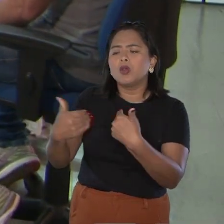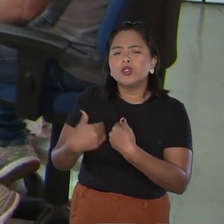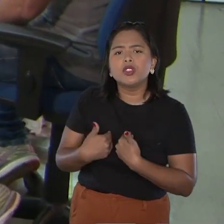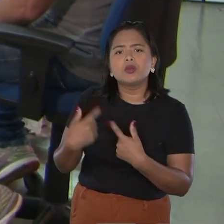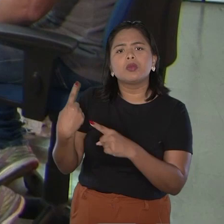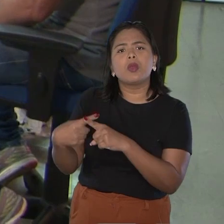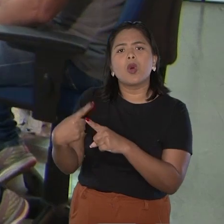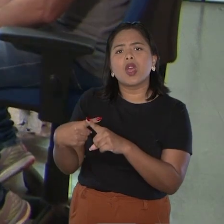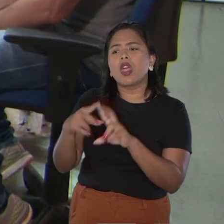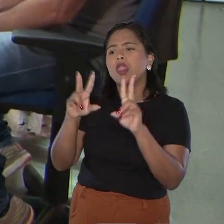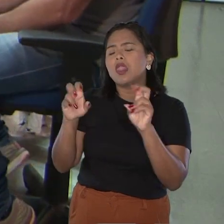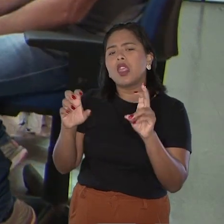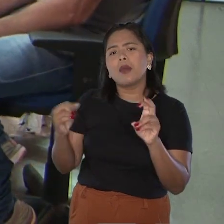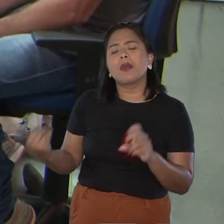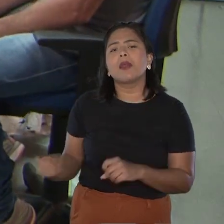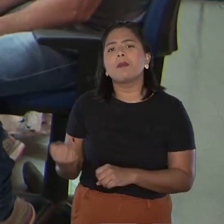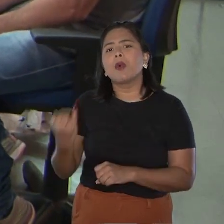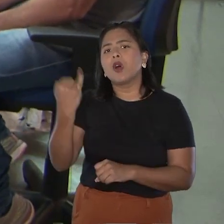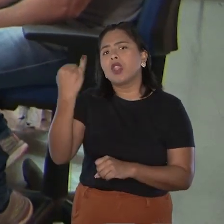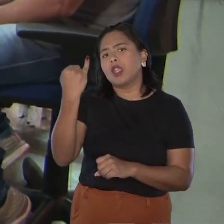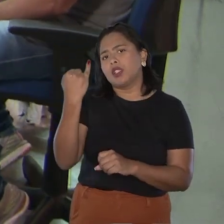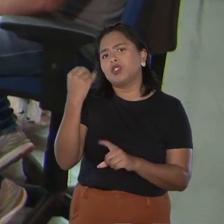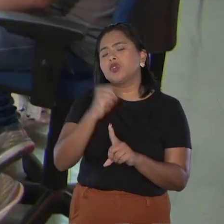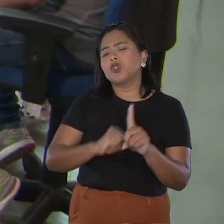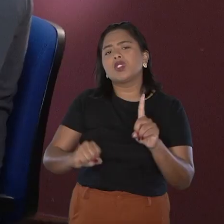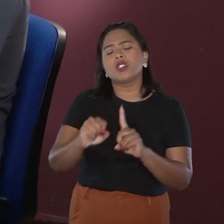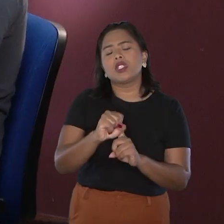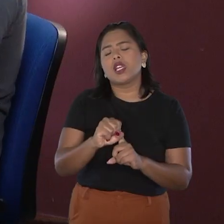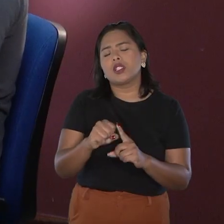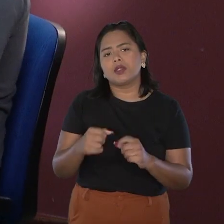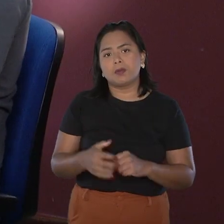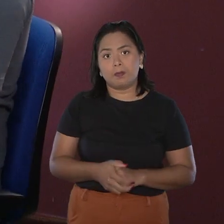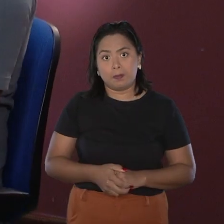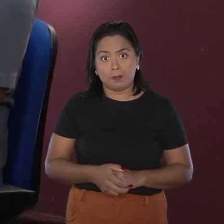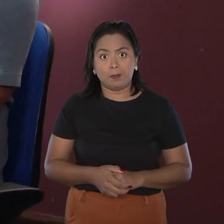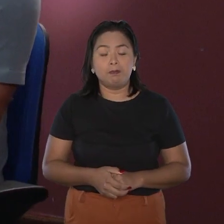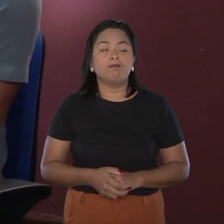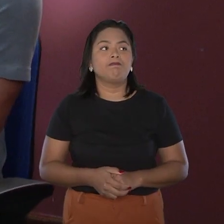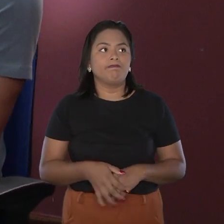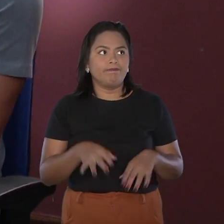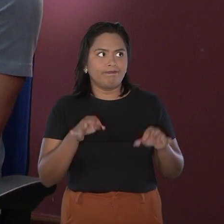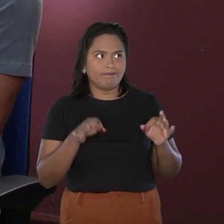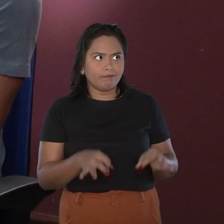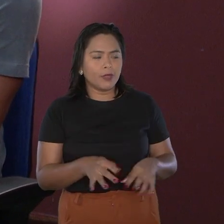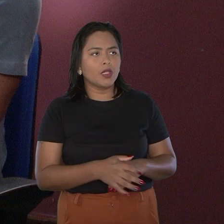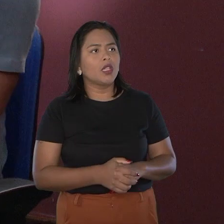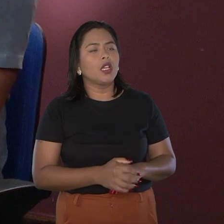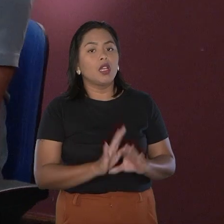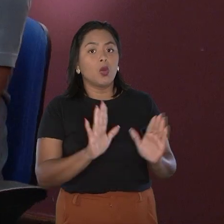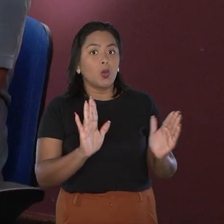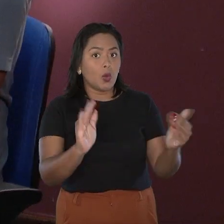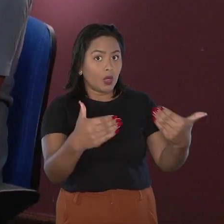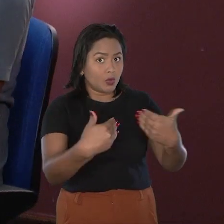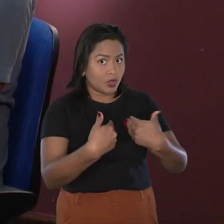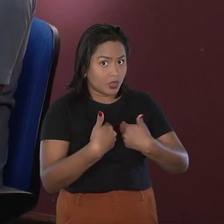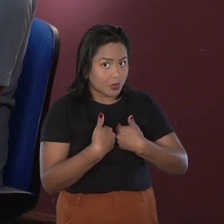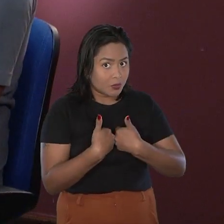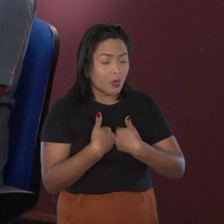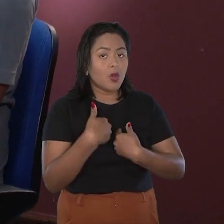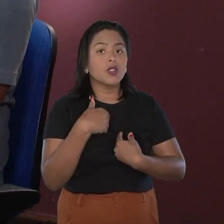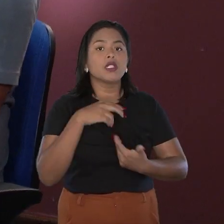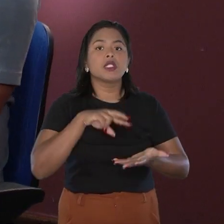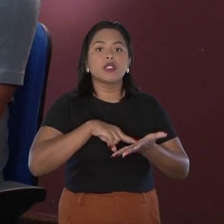debater sobre esse assunto na sociedade perfeito Jéssica o autismo é um transtorno do neuro desenvolvimento